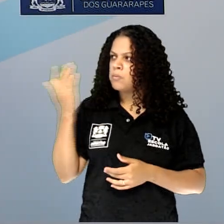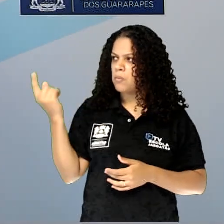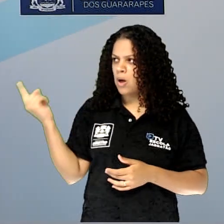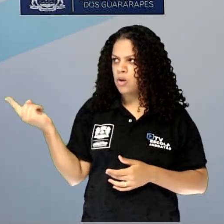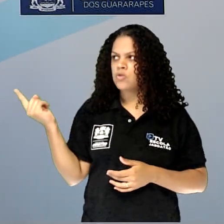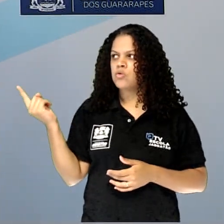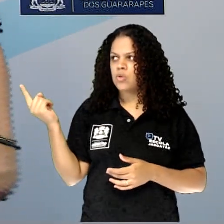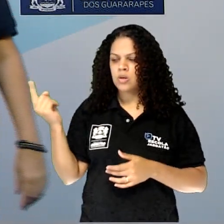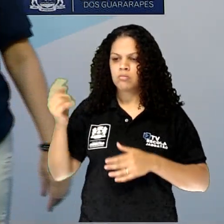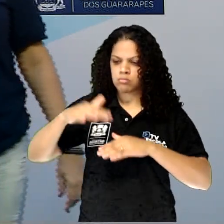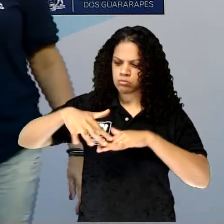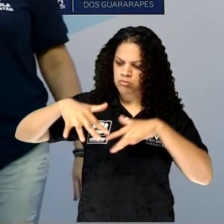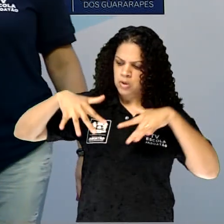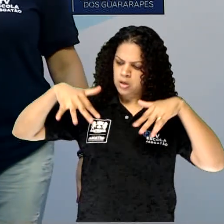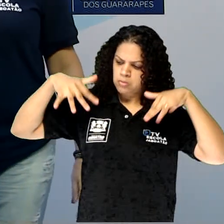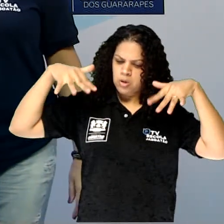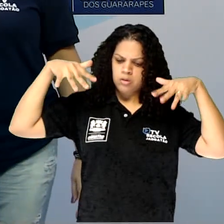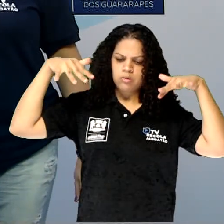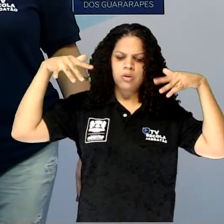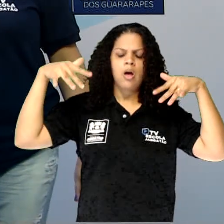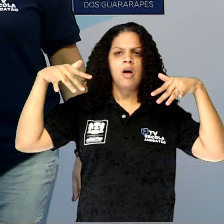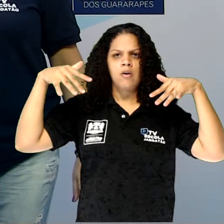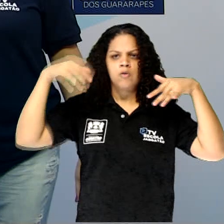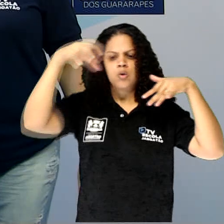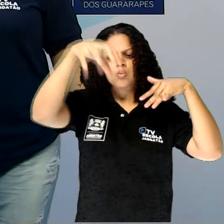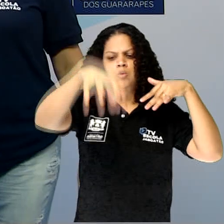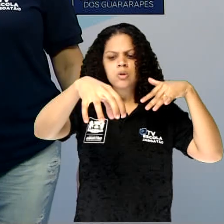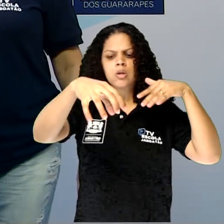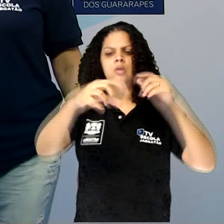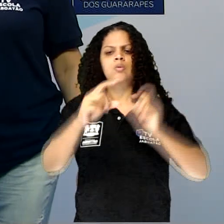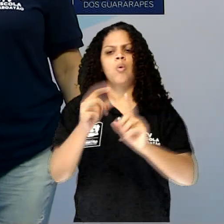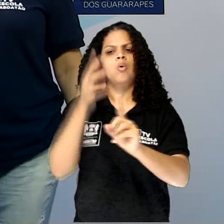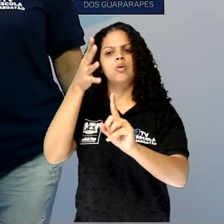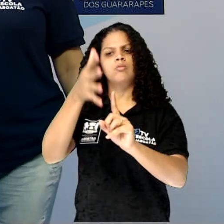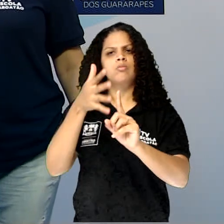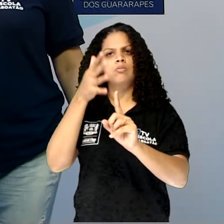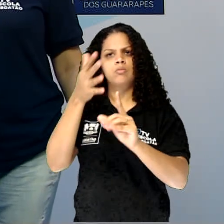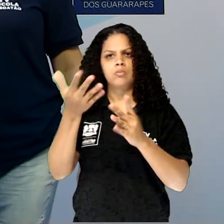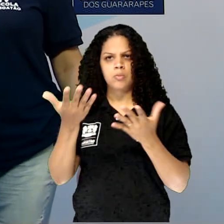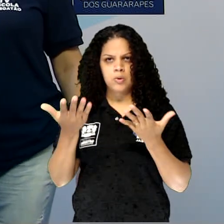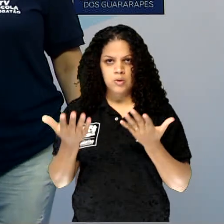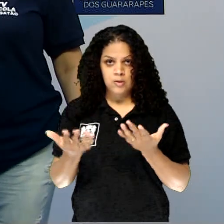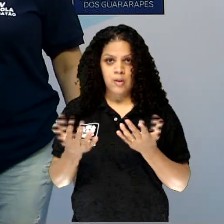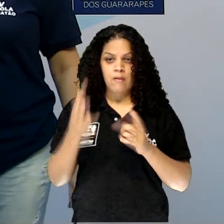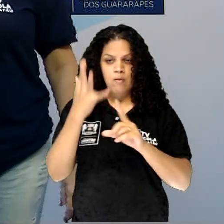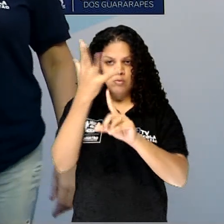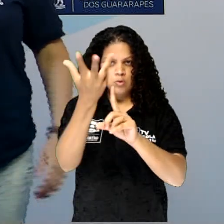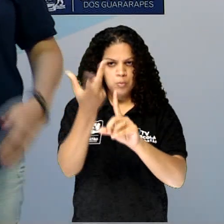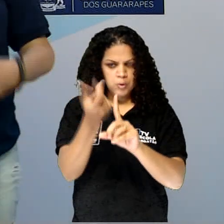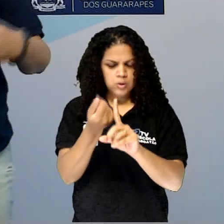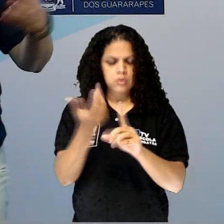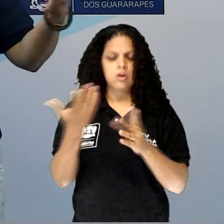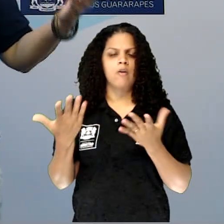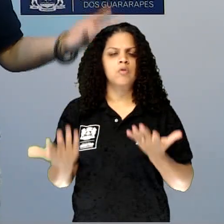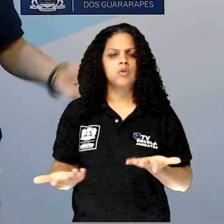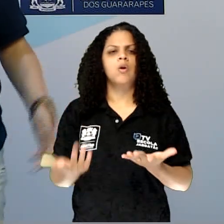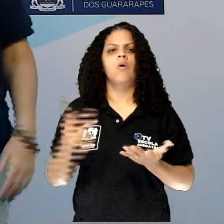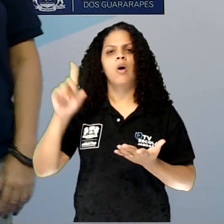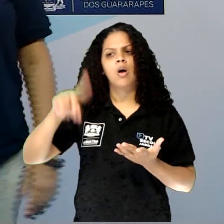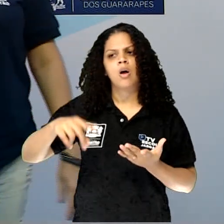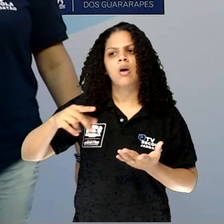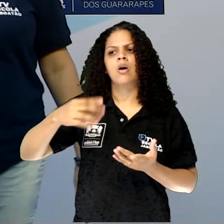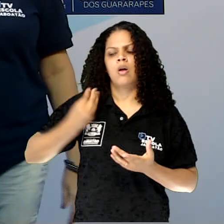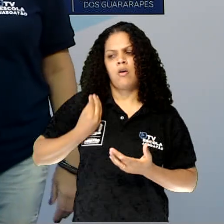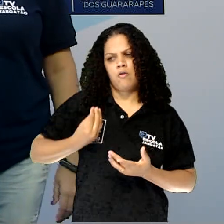ao centro, onde os atores se apresentavam. Essa era a vida de uma mulher romana num longo período que